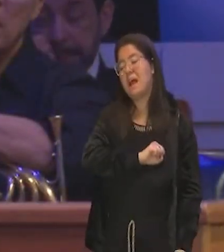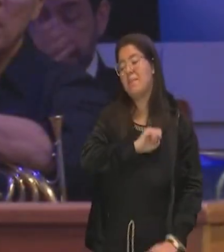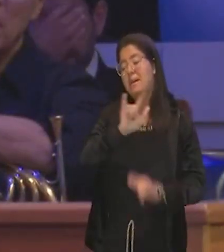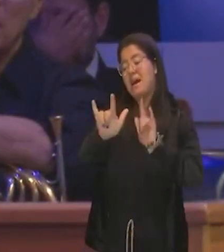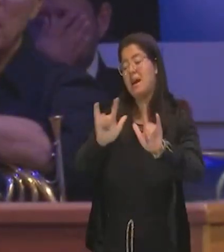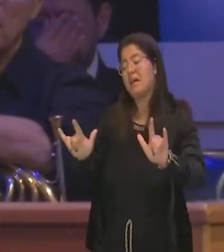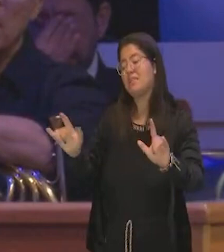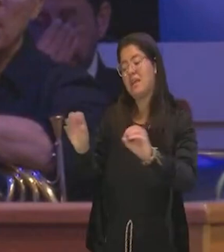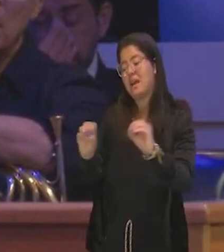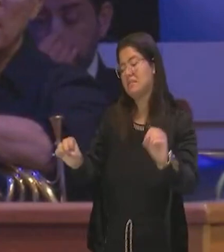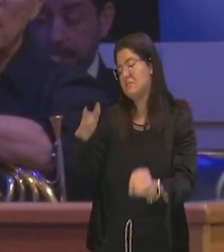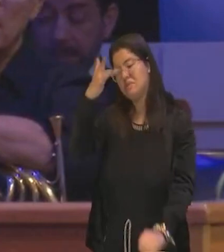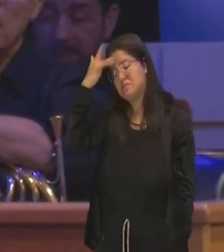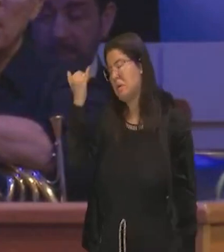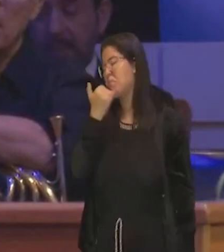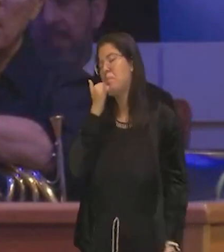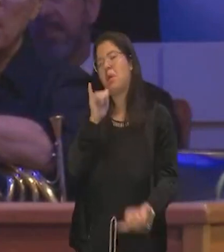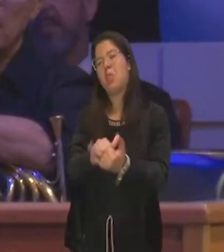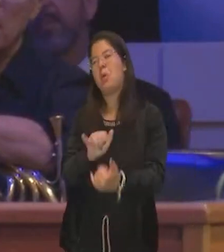pessoas.